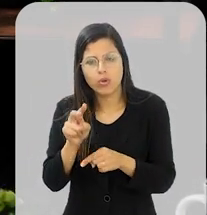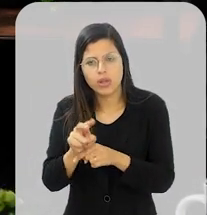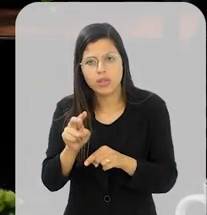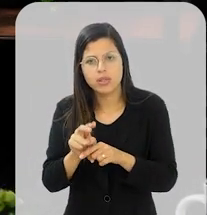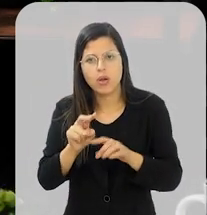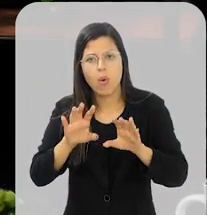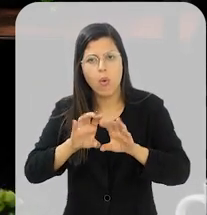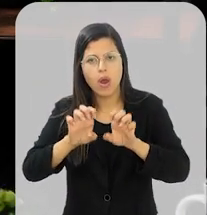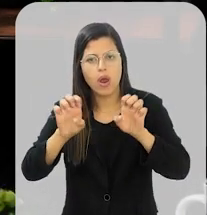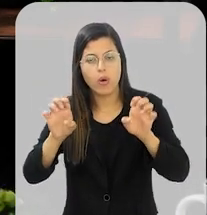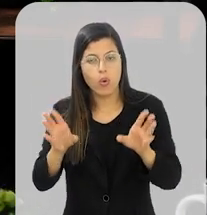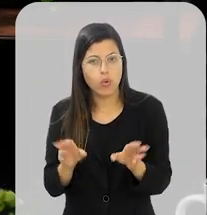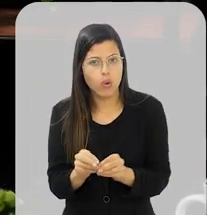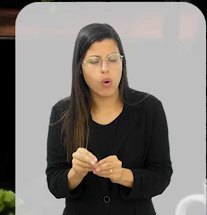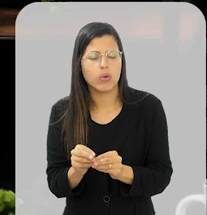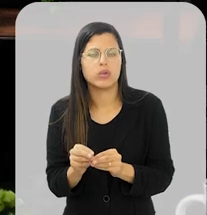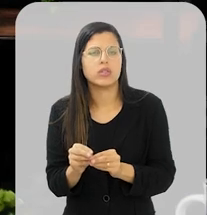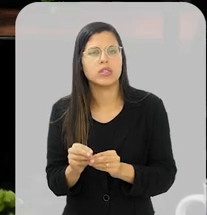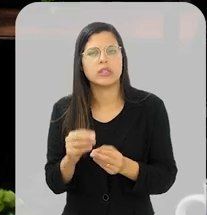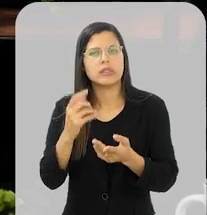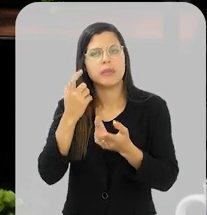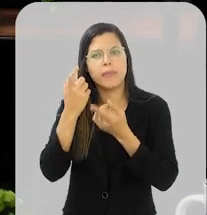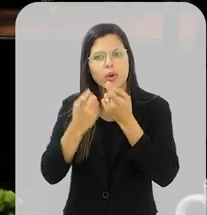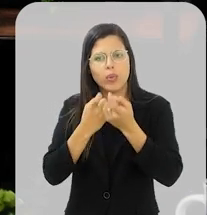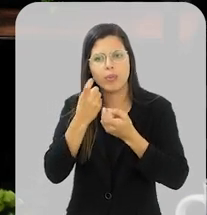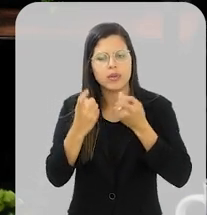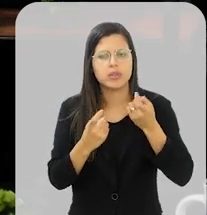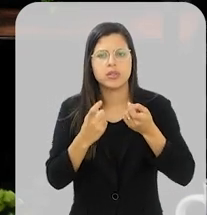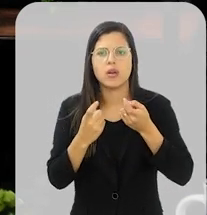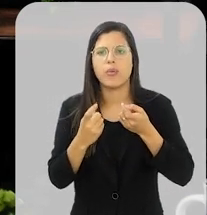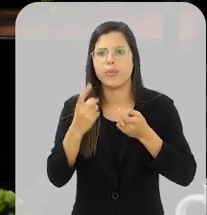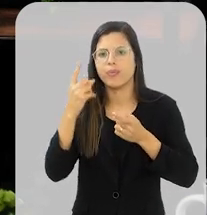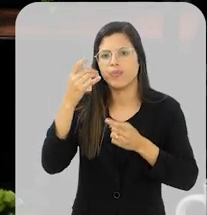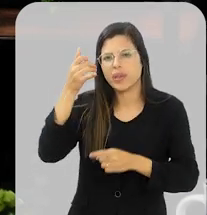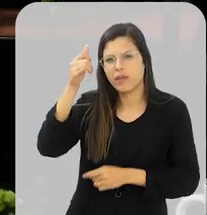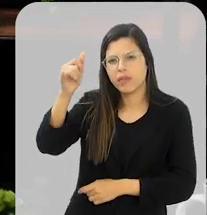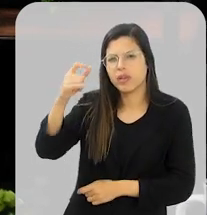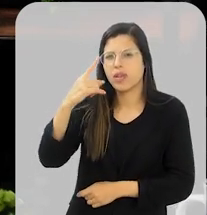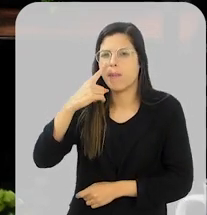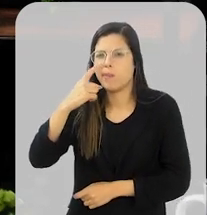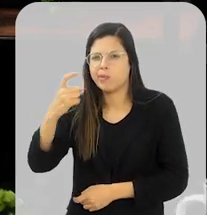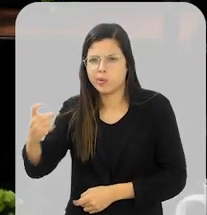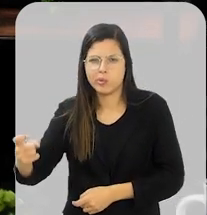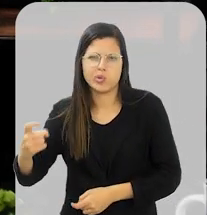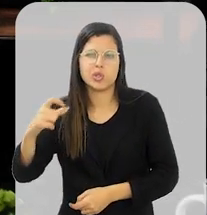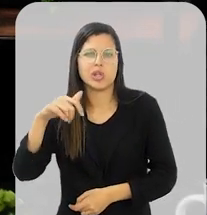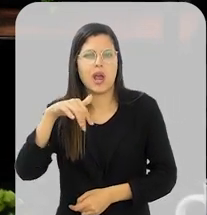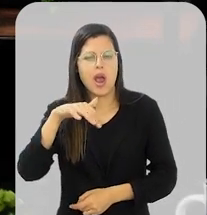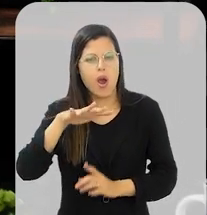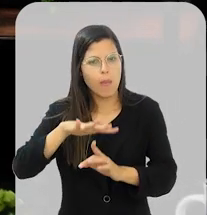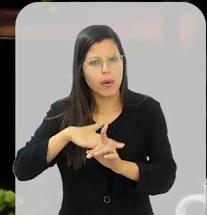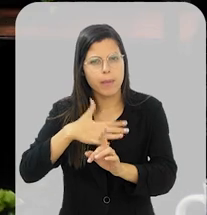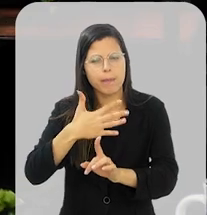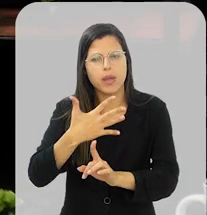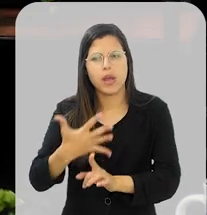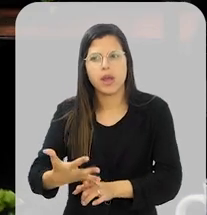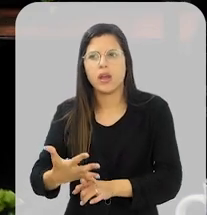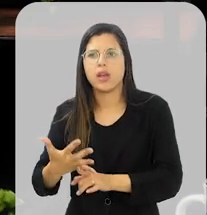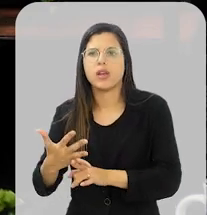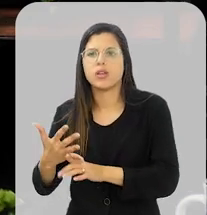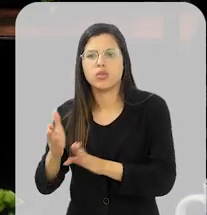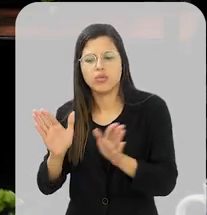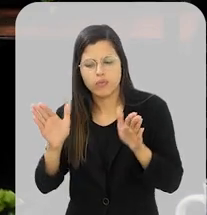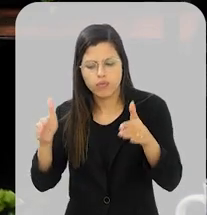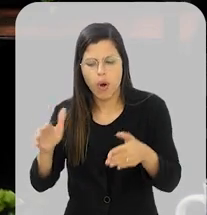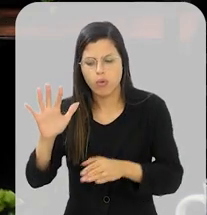para a proteção ecológica. Eles se preocupam muito em não poluir o ambiente, em cuidar do ambiente, são